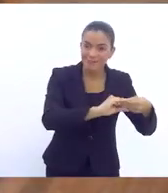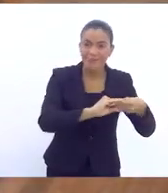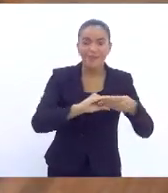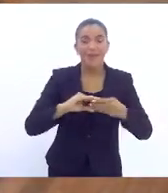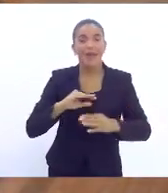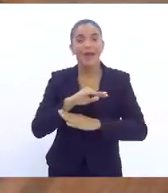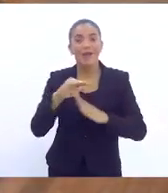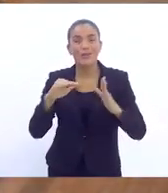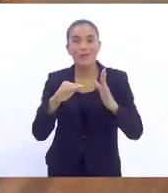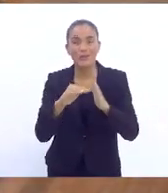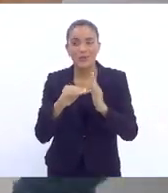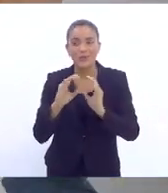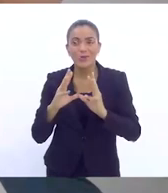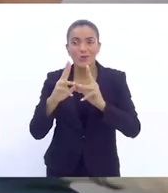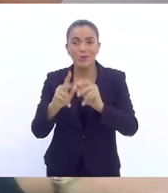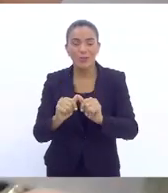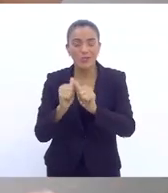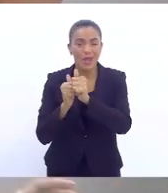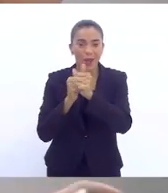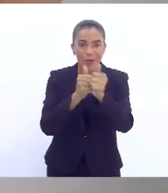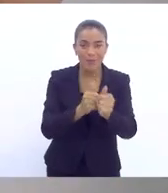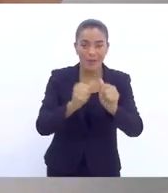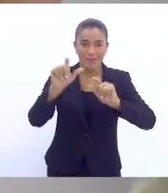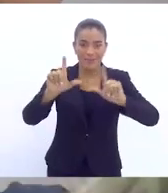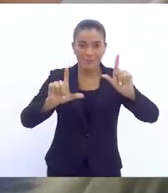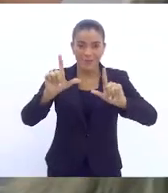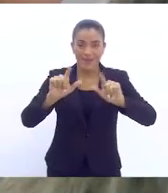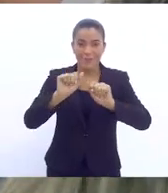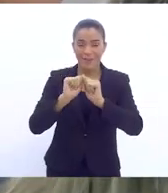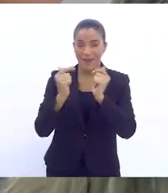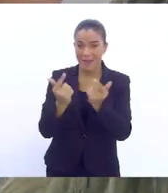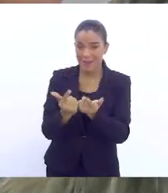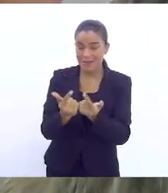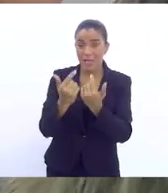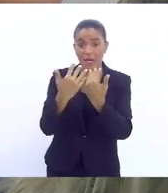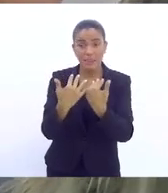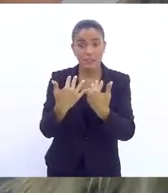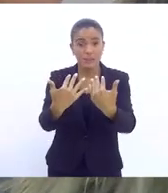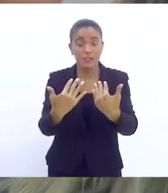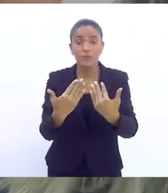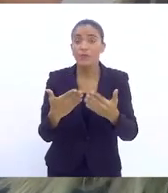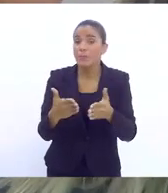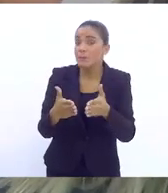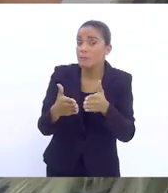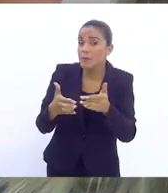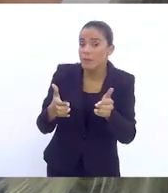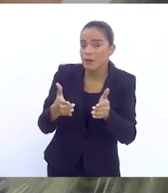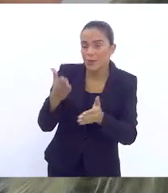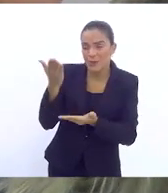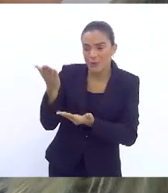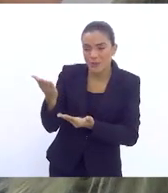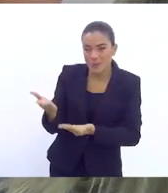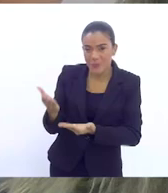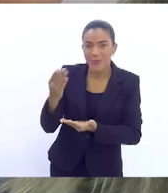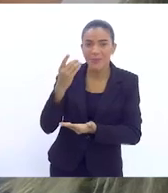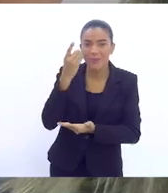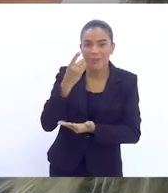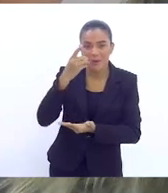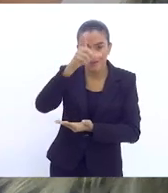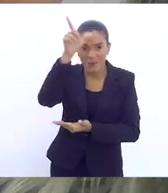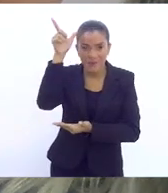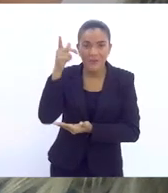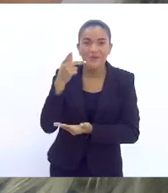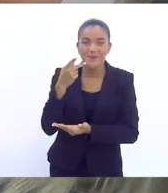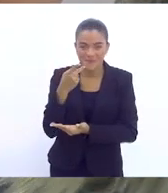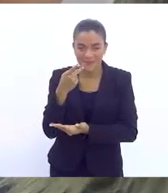acompanham pela TV alerj e informar que essa audiência foi pedida pelo nosso queridíssimo Deputado